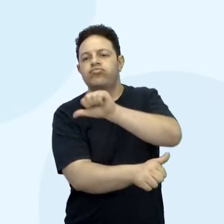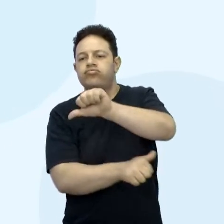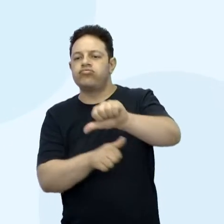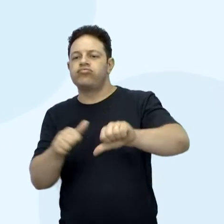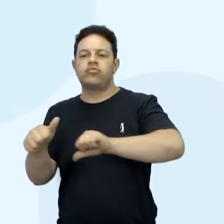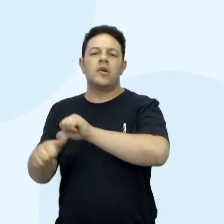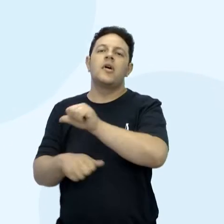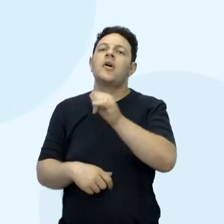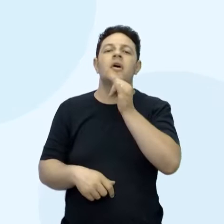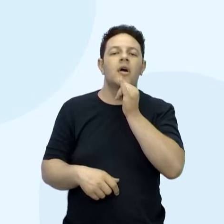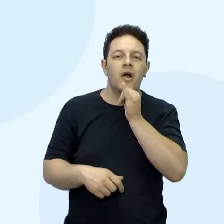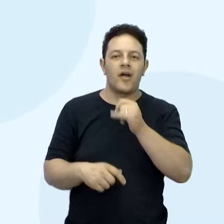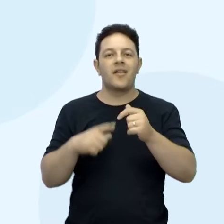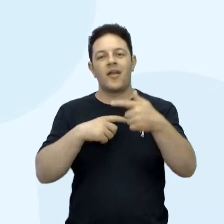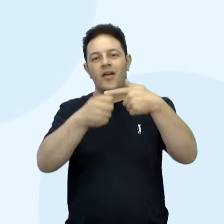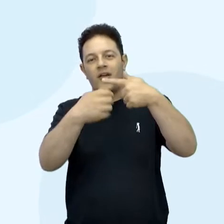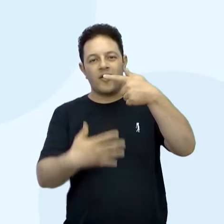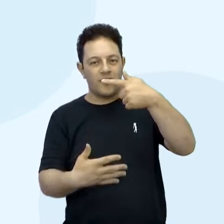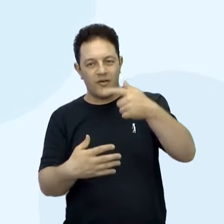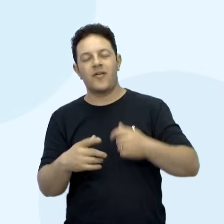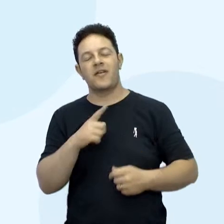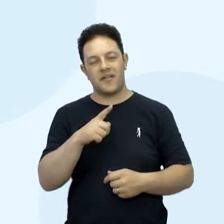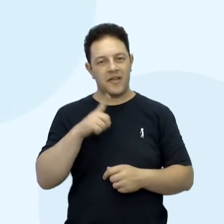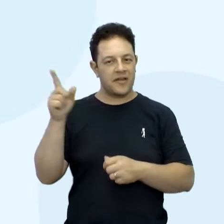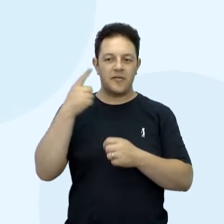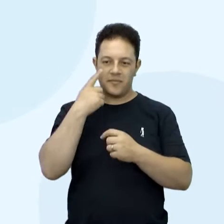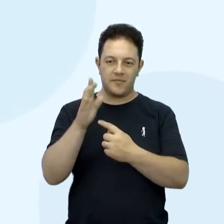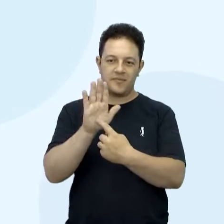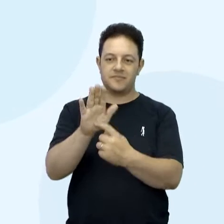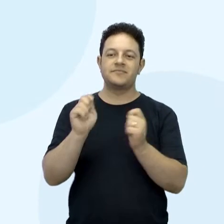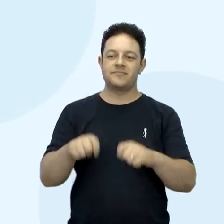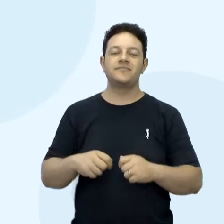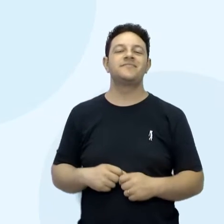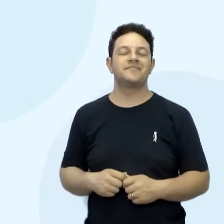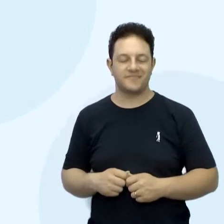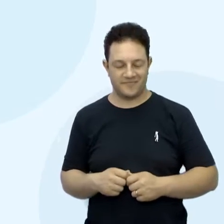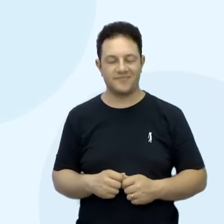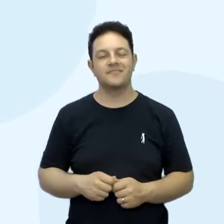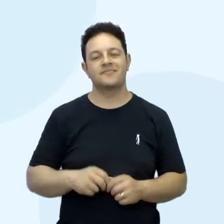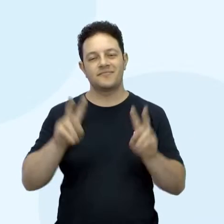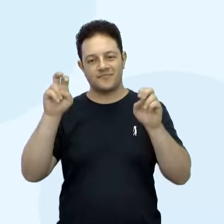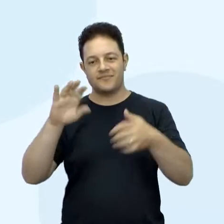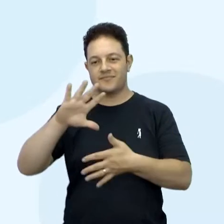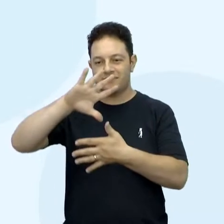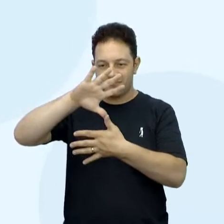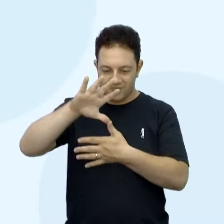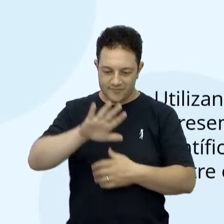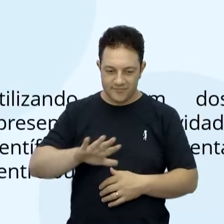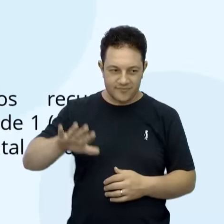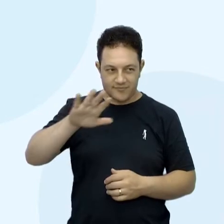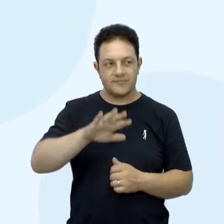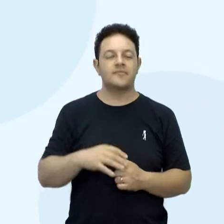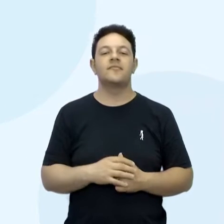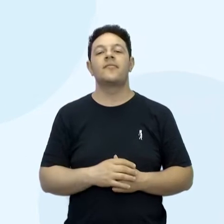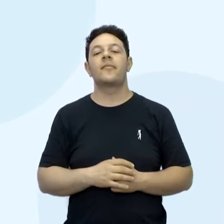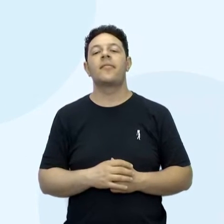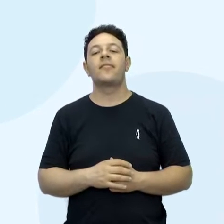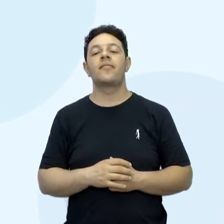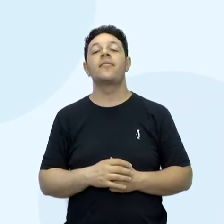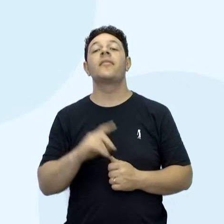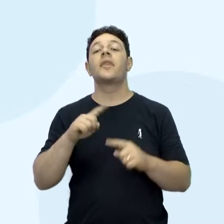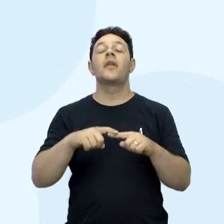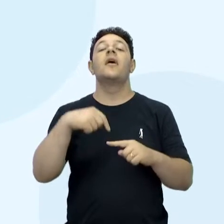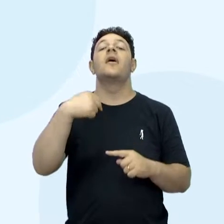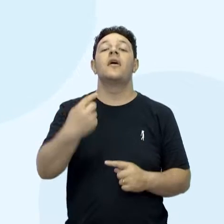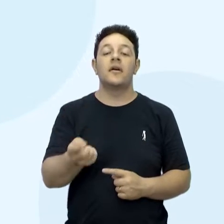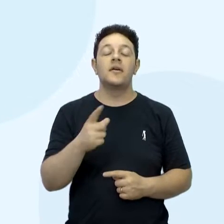Através, por exemplo, do Google Earth, né? Que é o sistema de mapeamento de satélites aí do Google. E